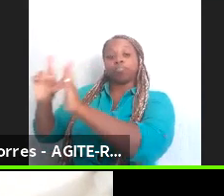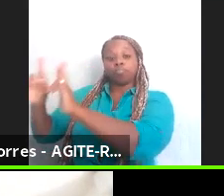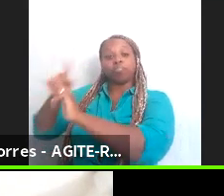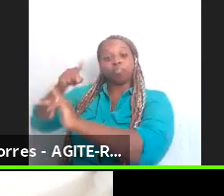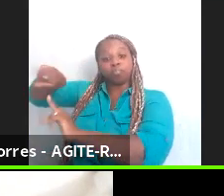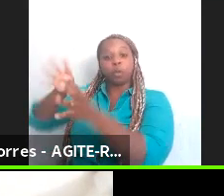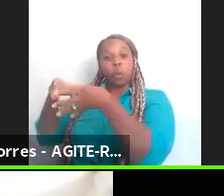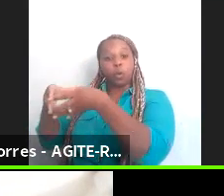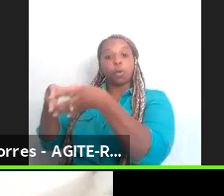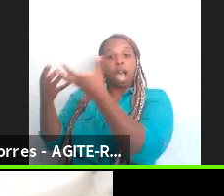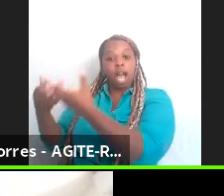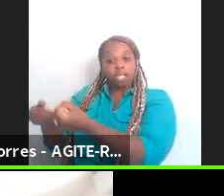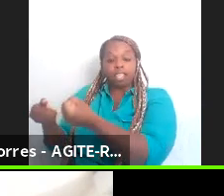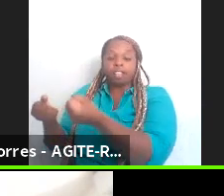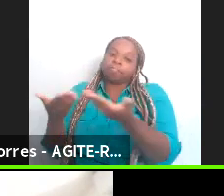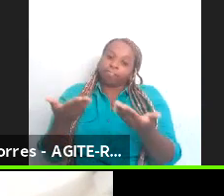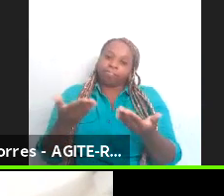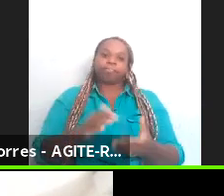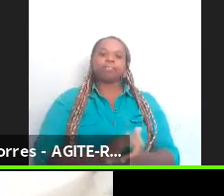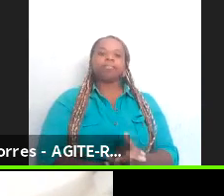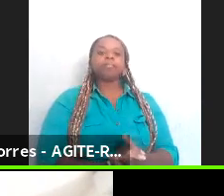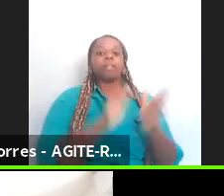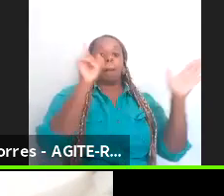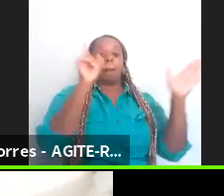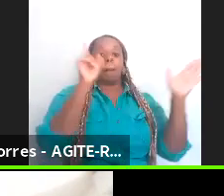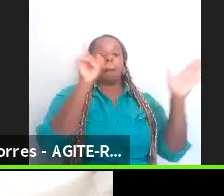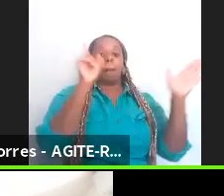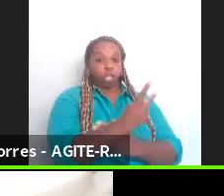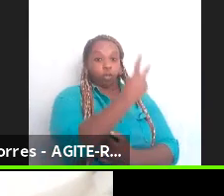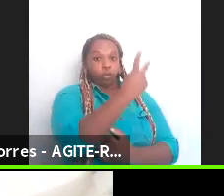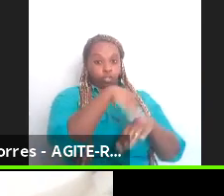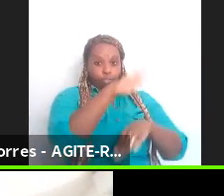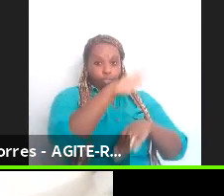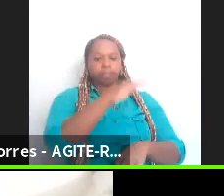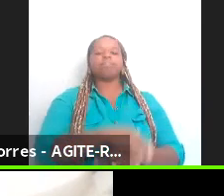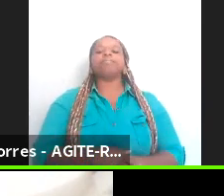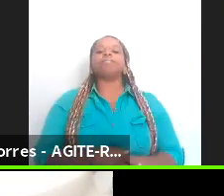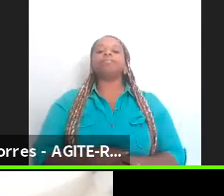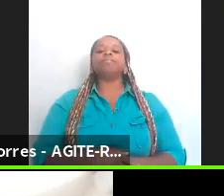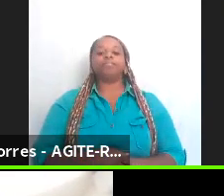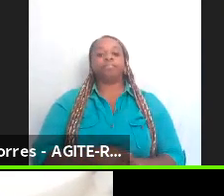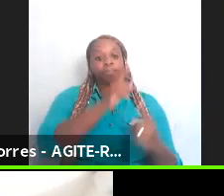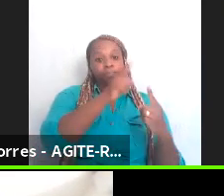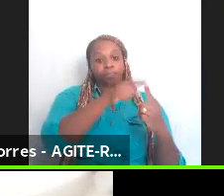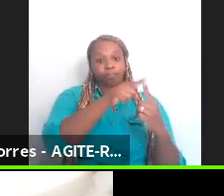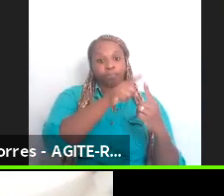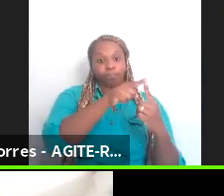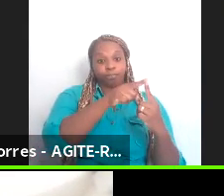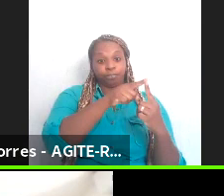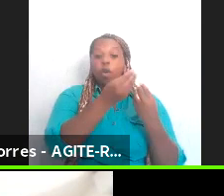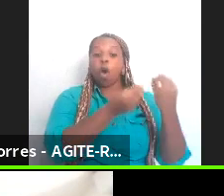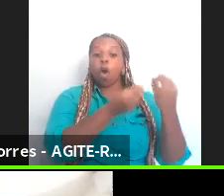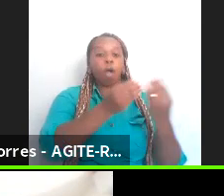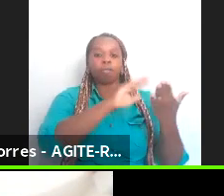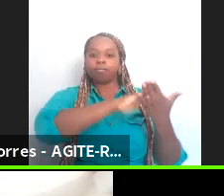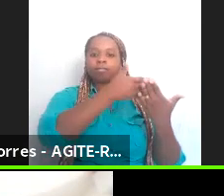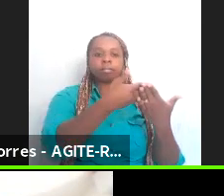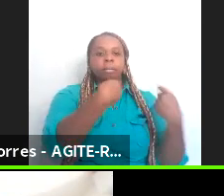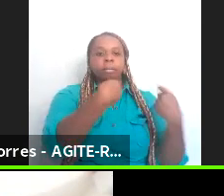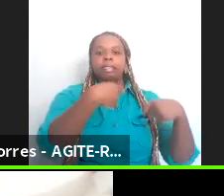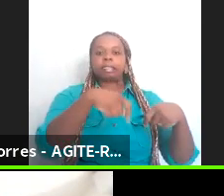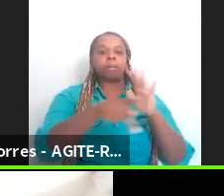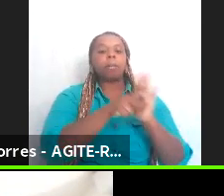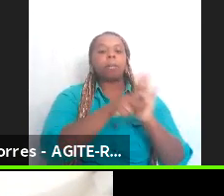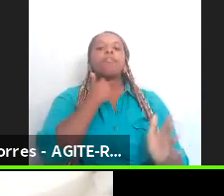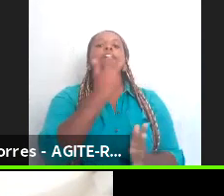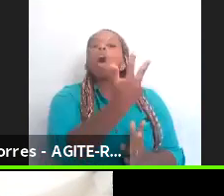Tem mais 2 perguntas, Ana, antes da gente passar para a Débora. Uma pergunta: como o intérprete deve cuidar da